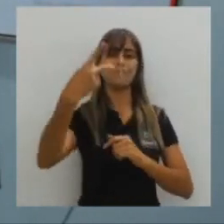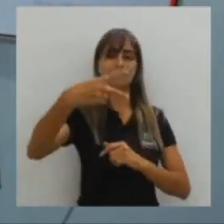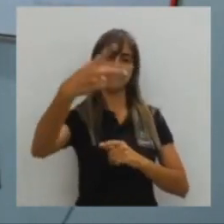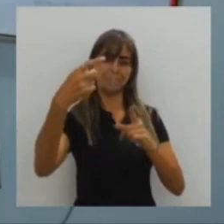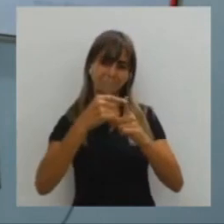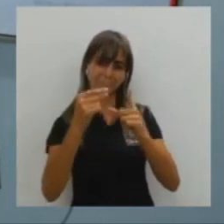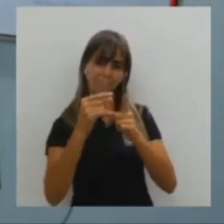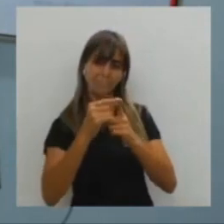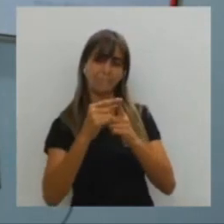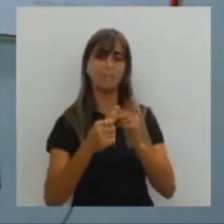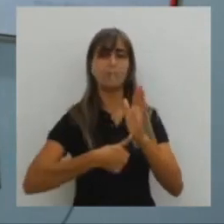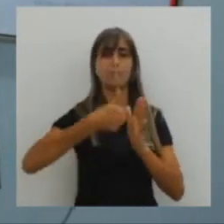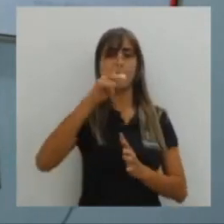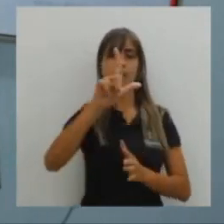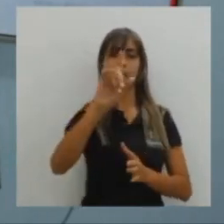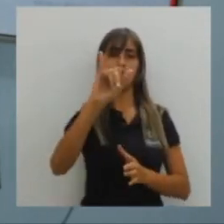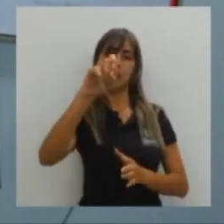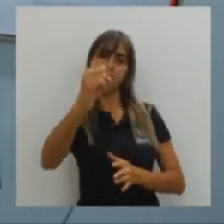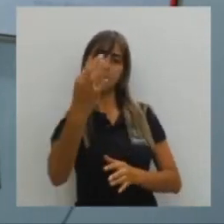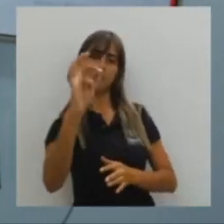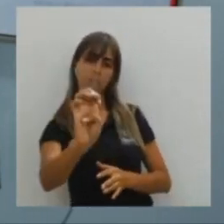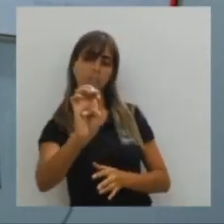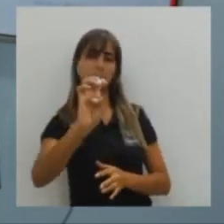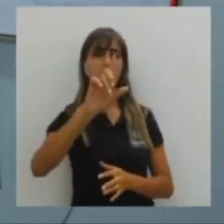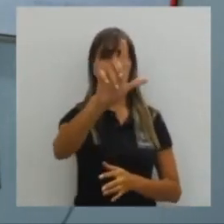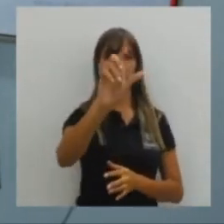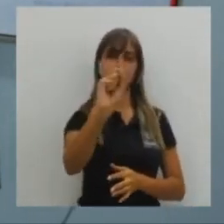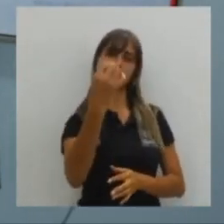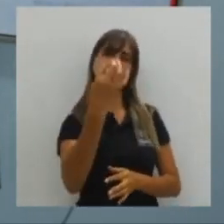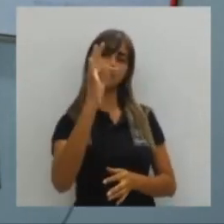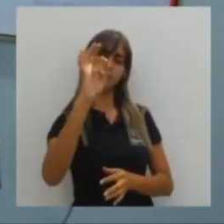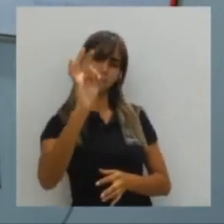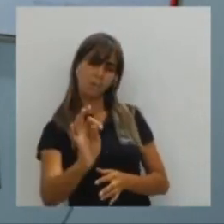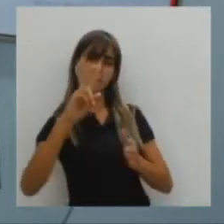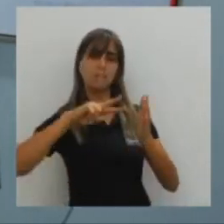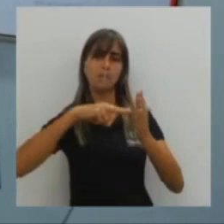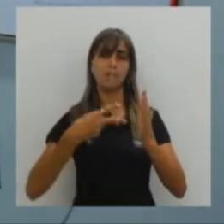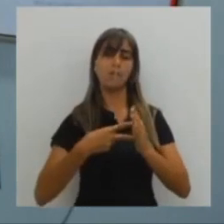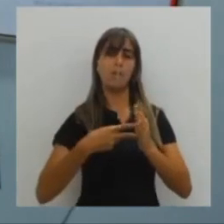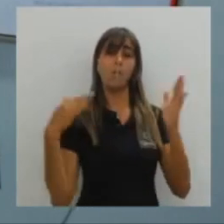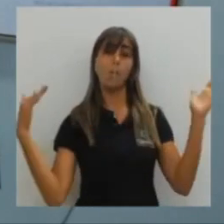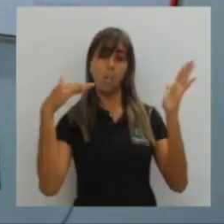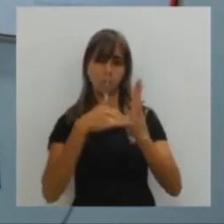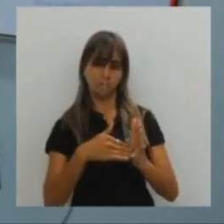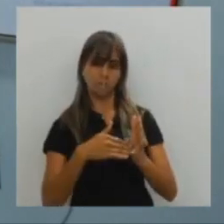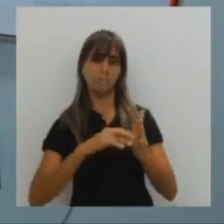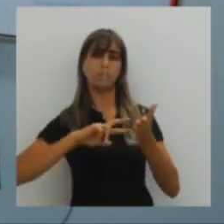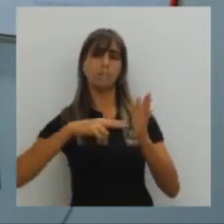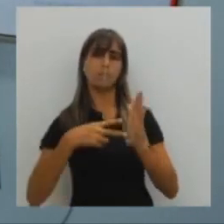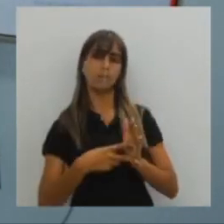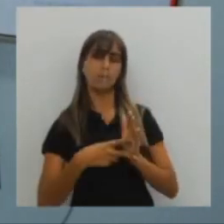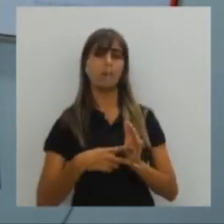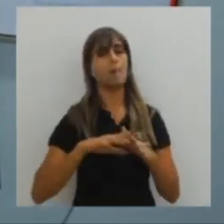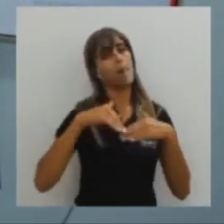vamos tentar relembrar. A primeira foi last, tá? L-A-S-T, que significa último ou última. Tá certo?